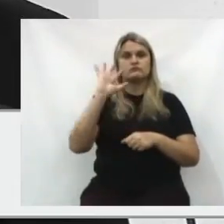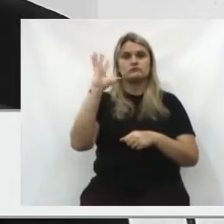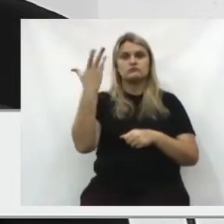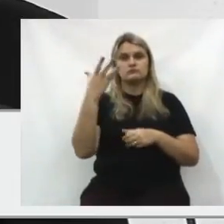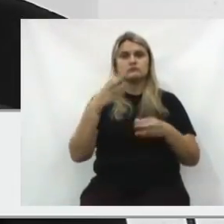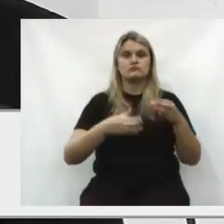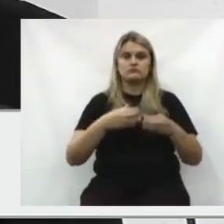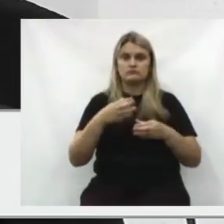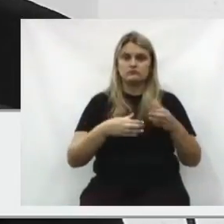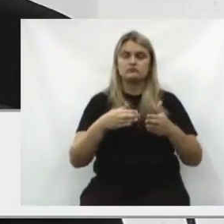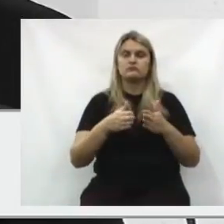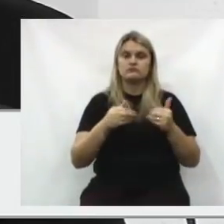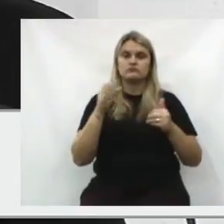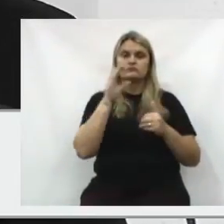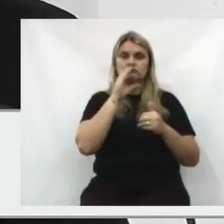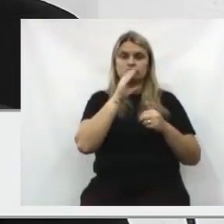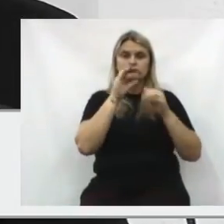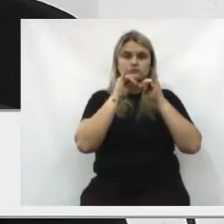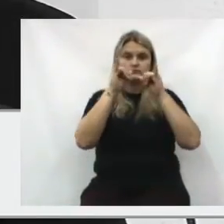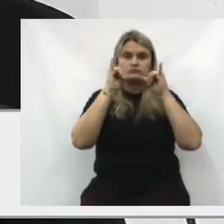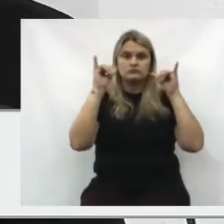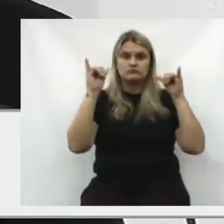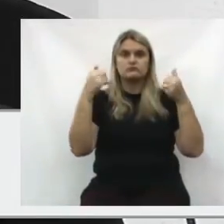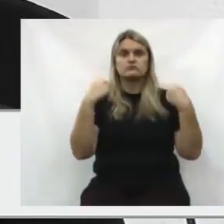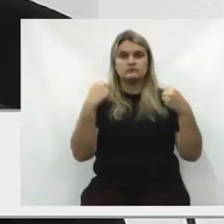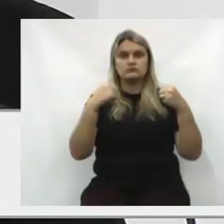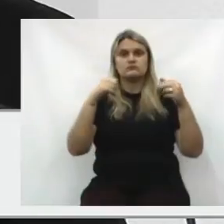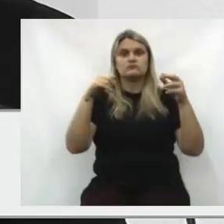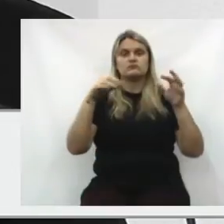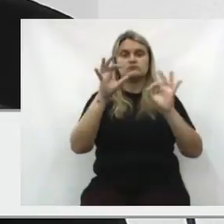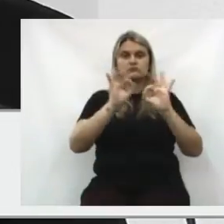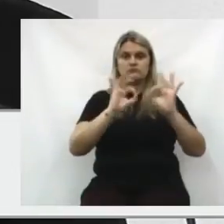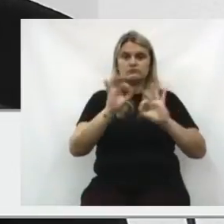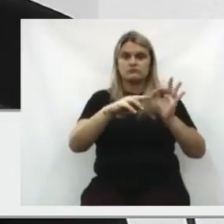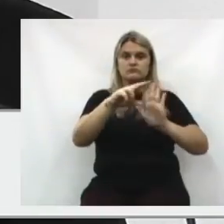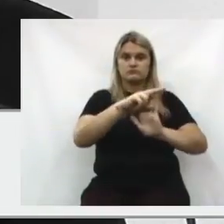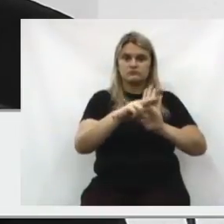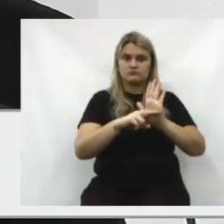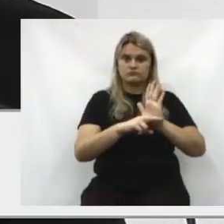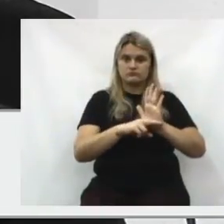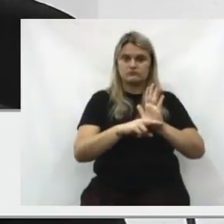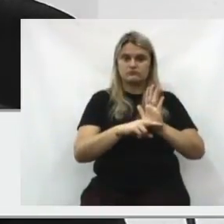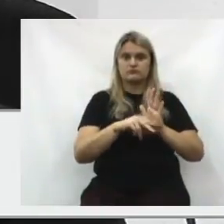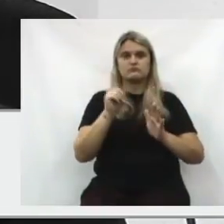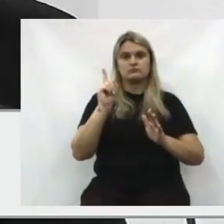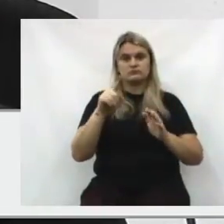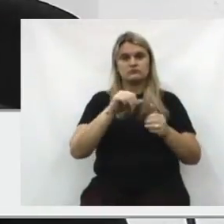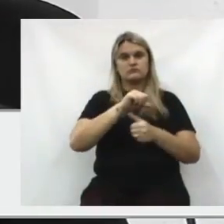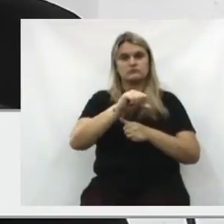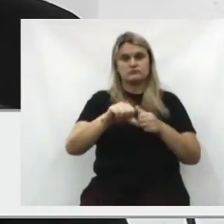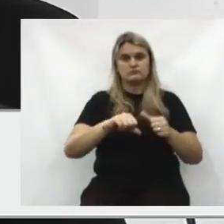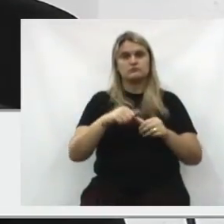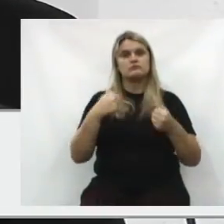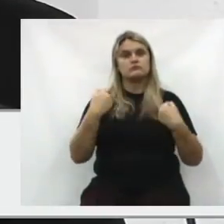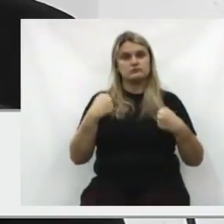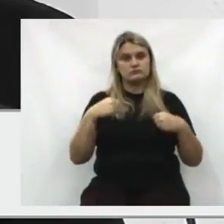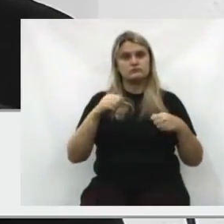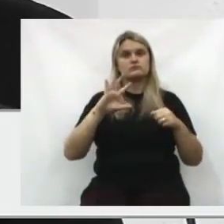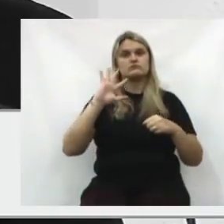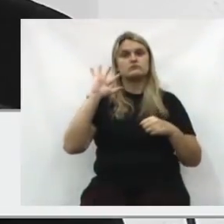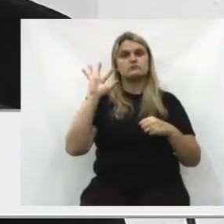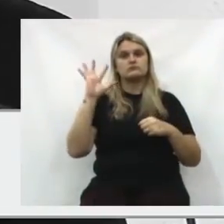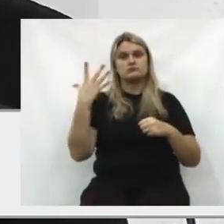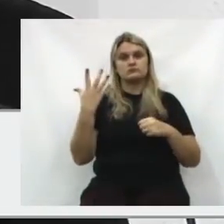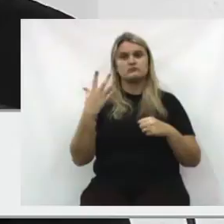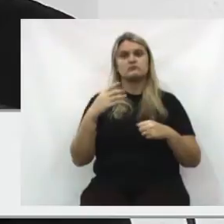próximos momentos, aonde nós precisamos estar adequando tudo isto. São mudanças que